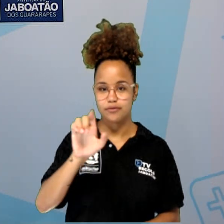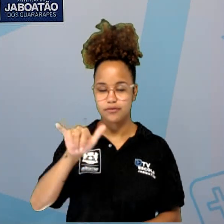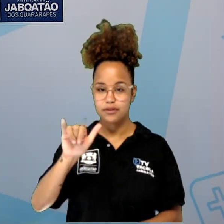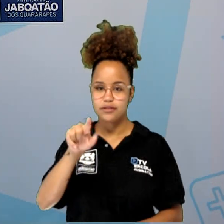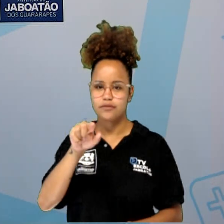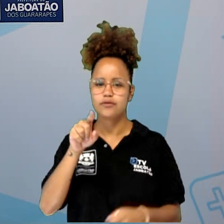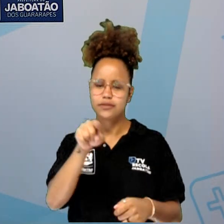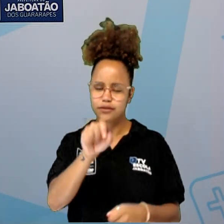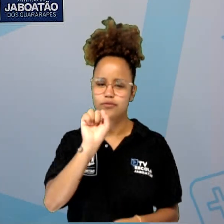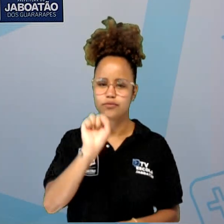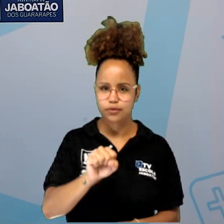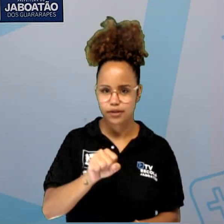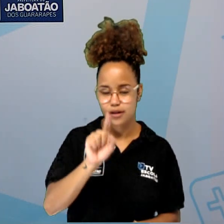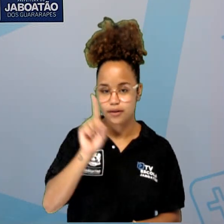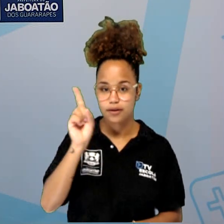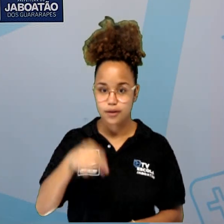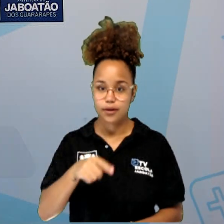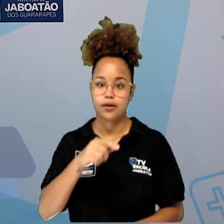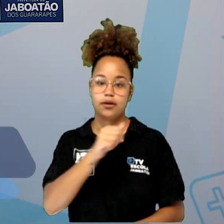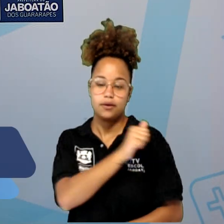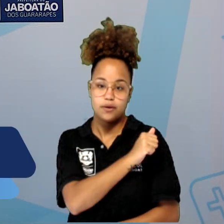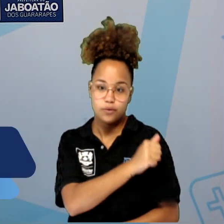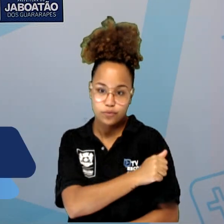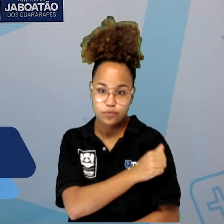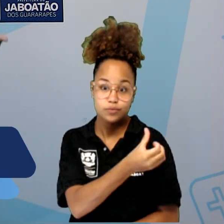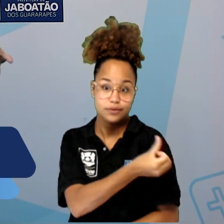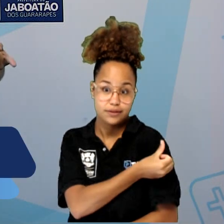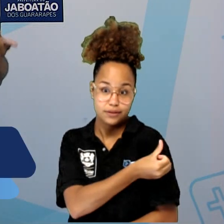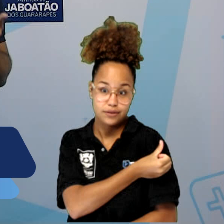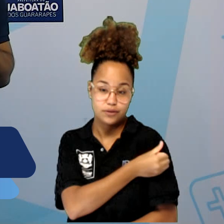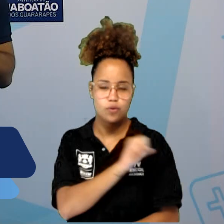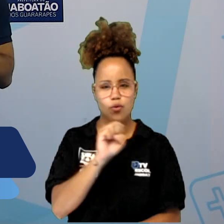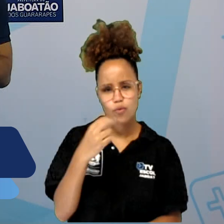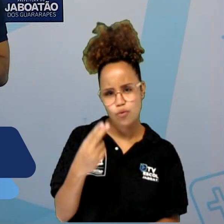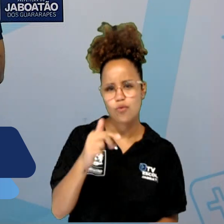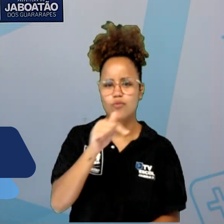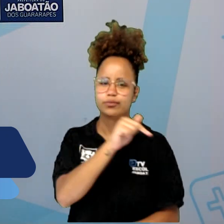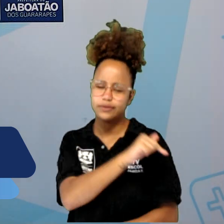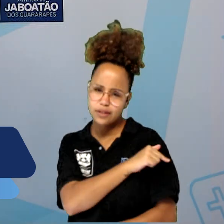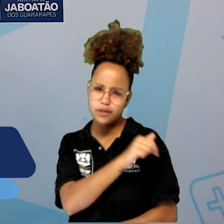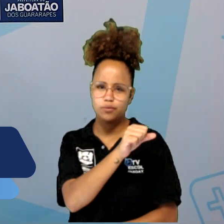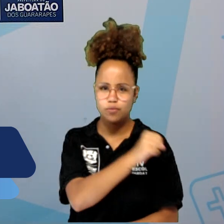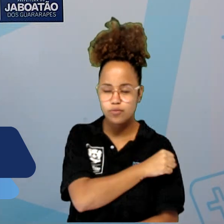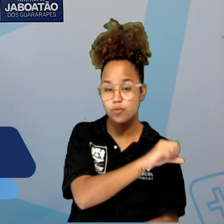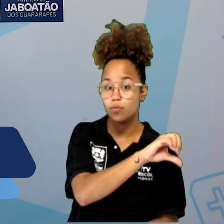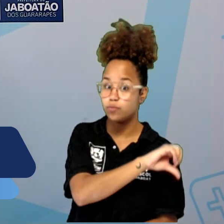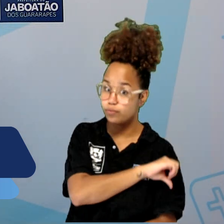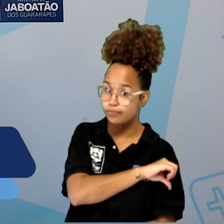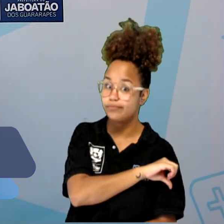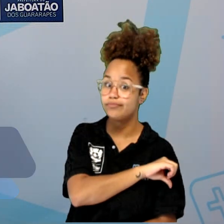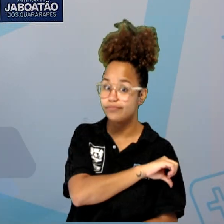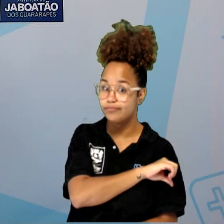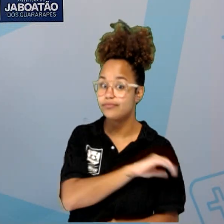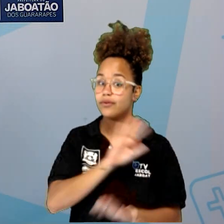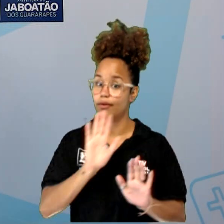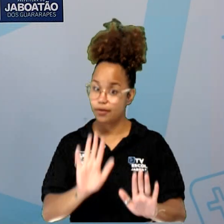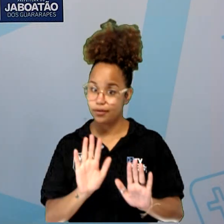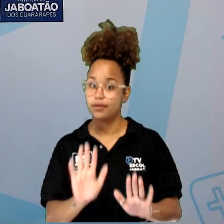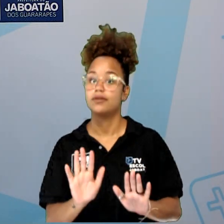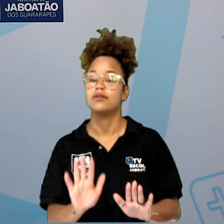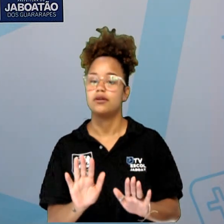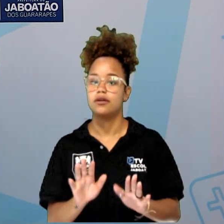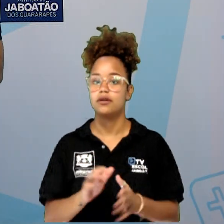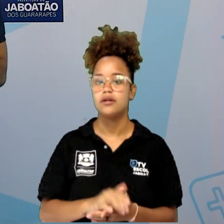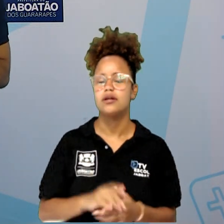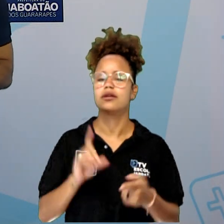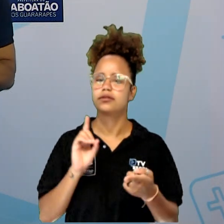sexto ano, essa aula é para você. Mas se você é aluno de sétimo, oitavo ou nono ano, fica aí porque essa